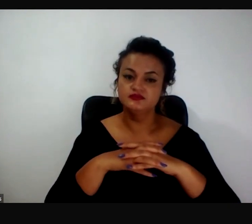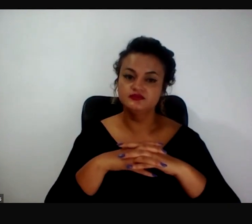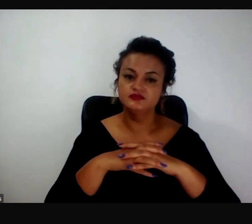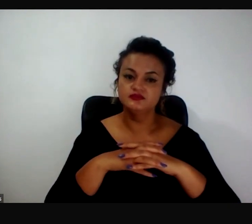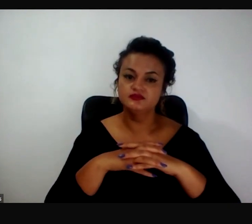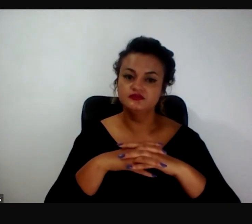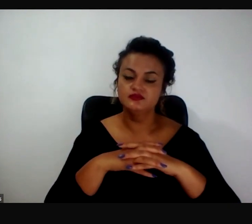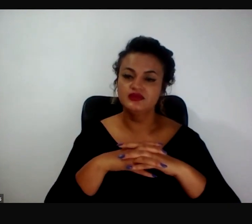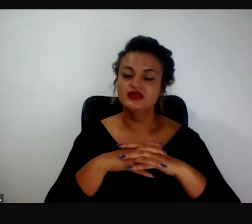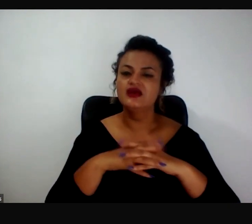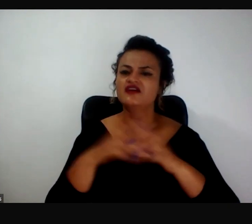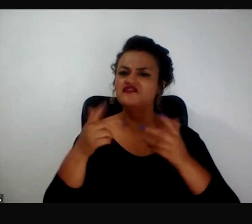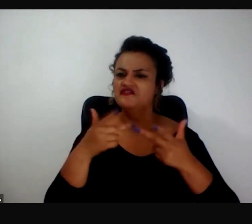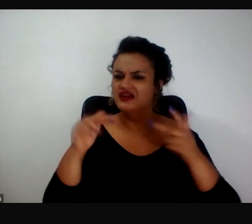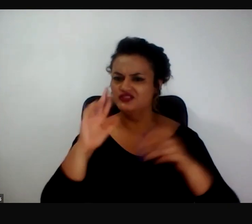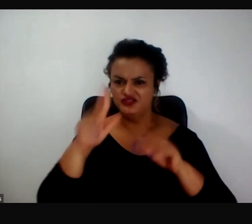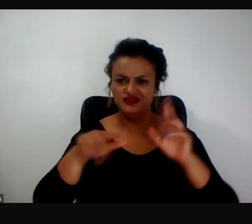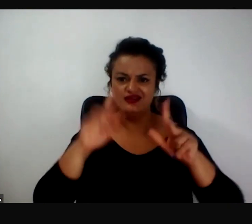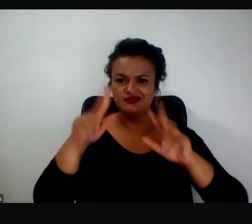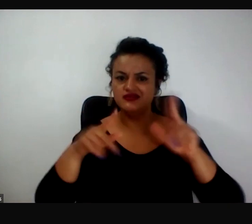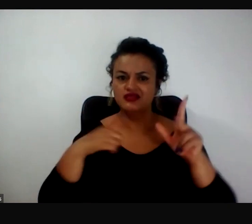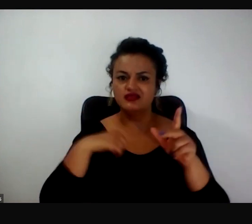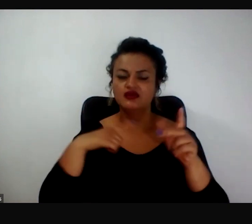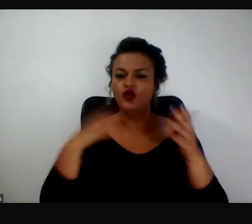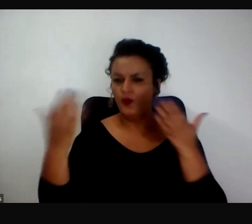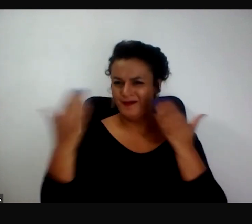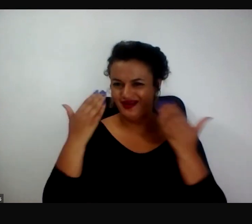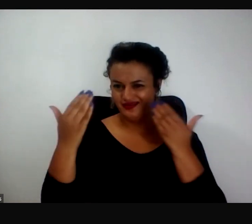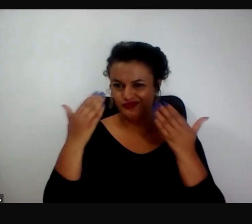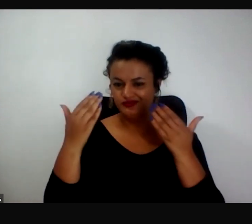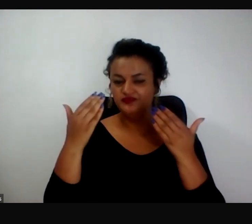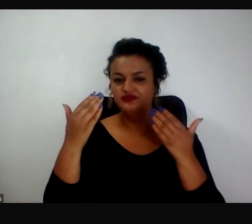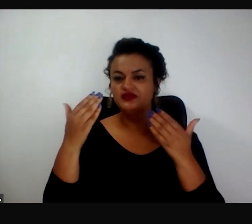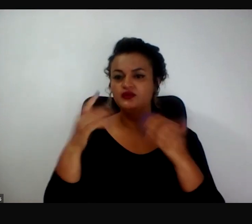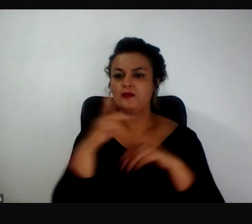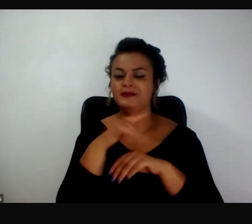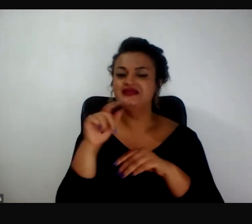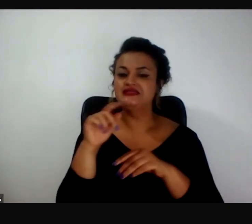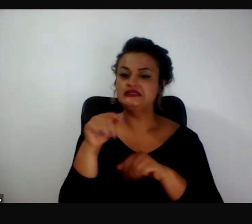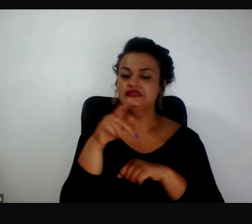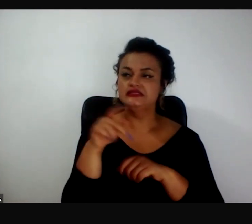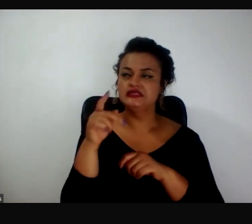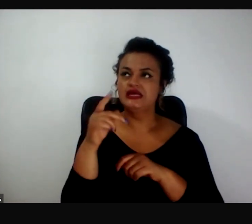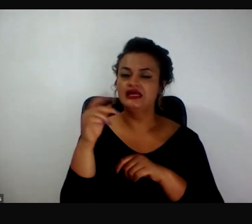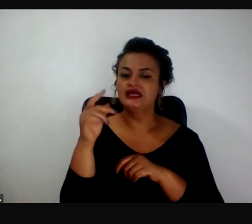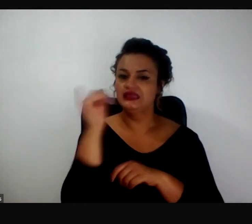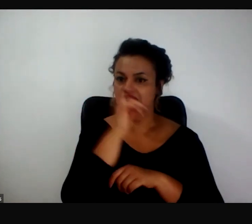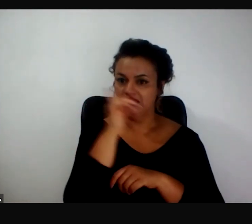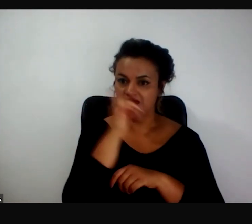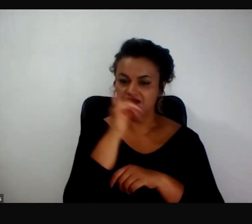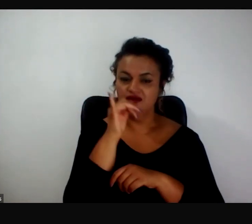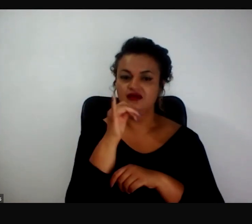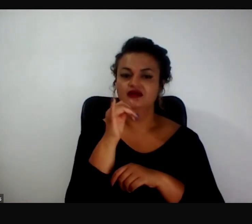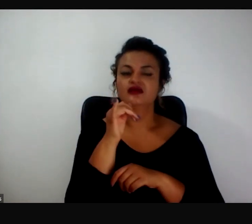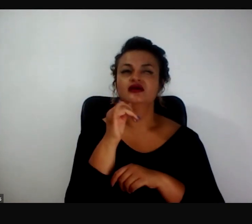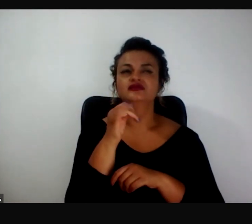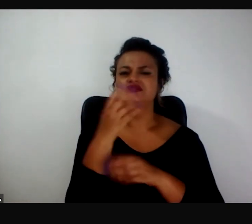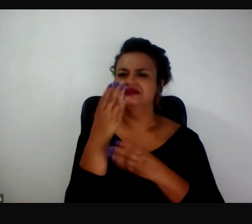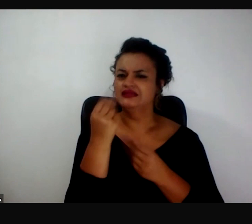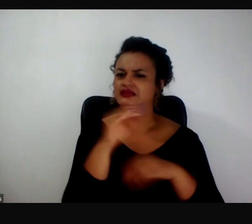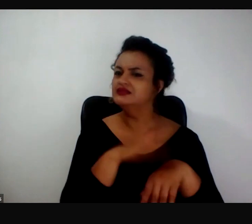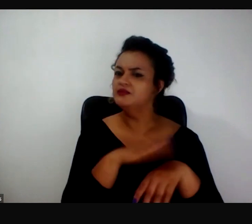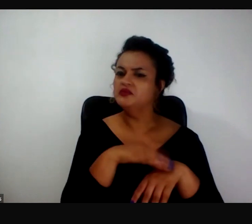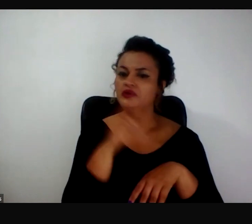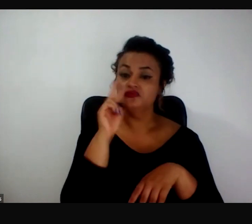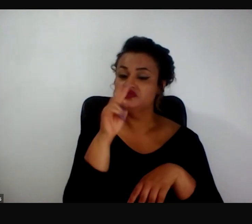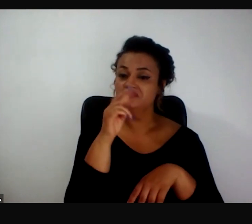Com diferença, por exemplo, comparando com a Itália tem um problema, ou tinha, há tempo que não ouvi os dados,